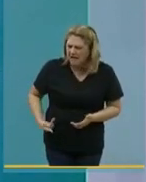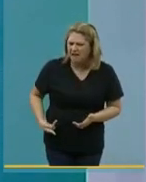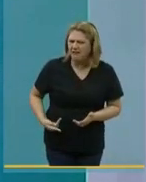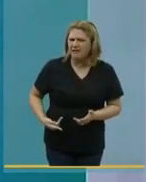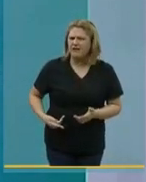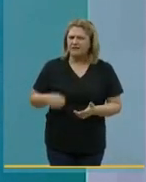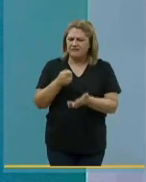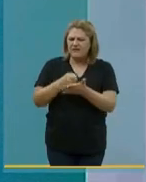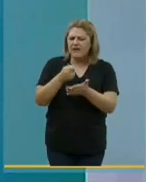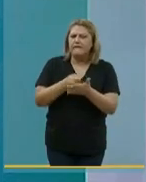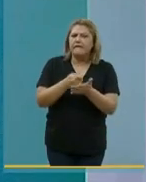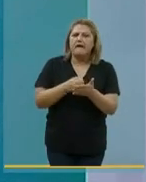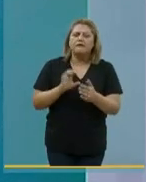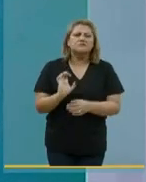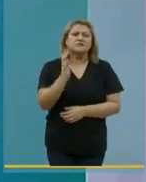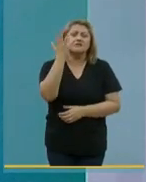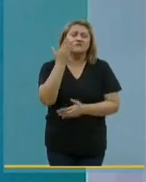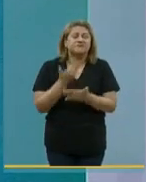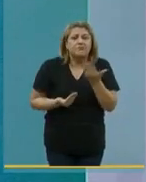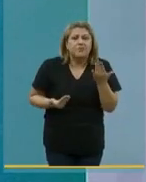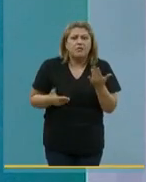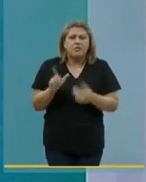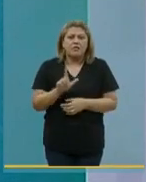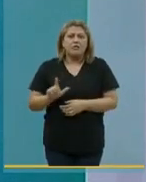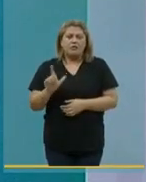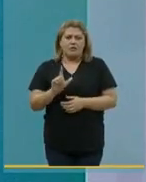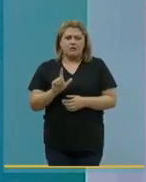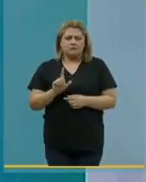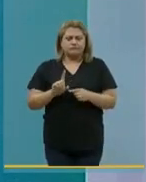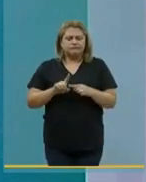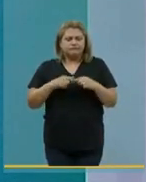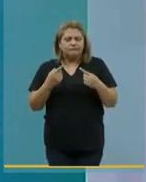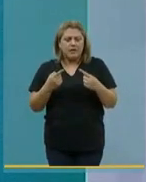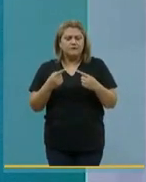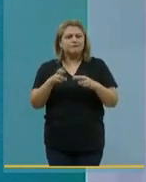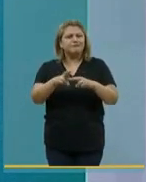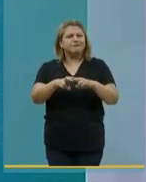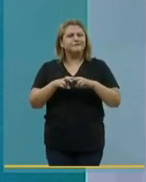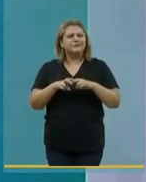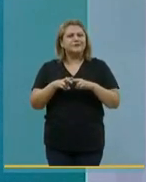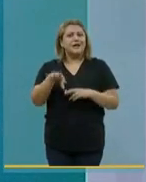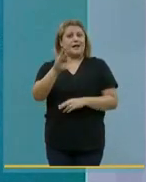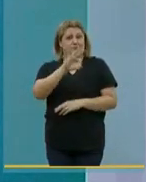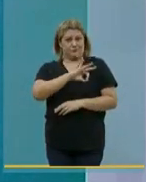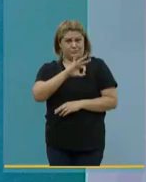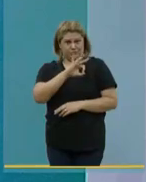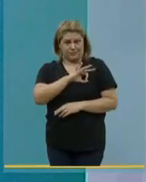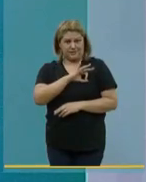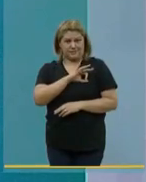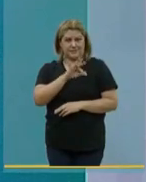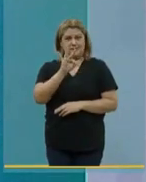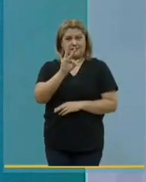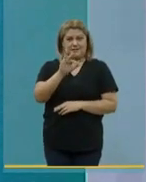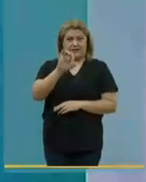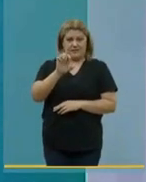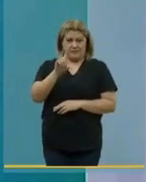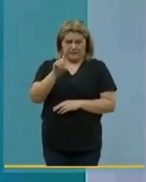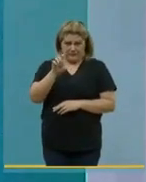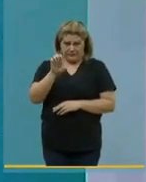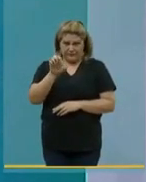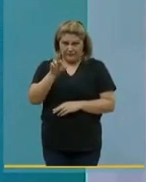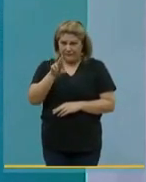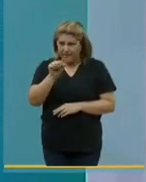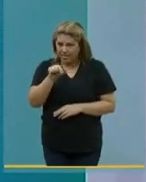vai fracassar fracassará com isso portanto a polícia federal vai ter que ser fortalecida para ter um